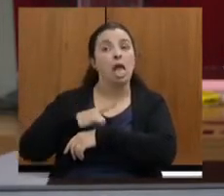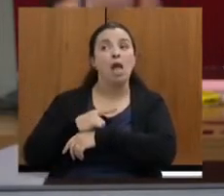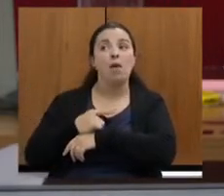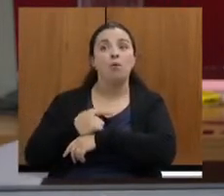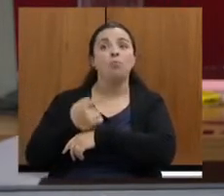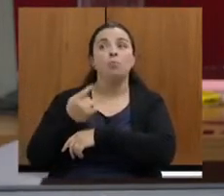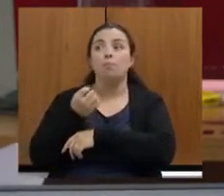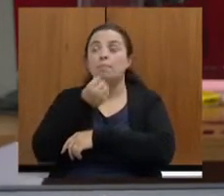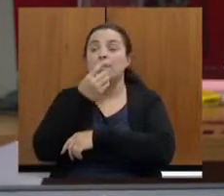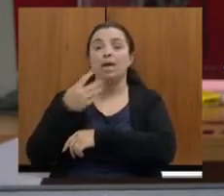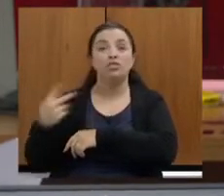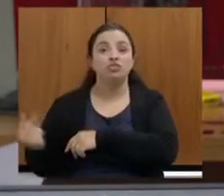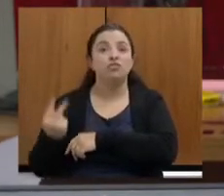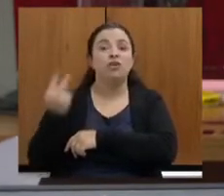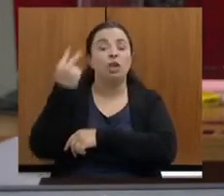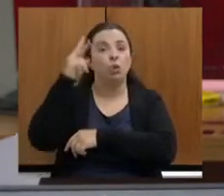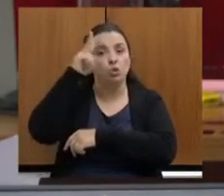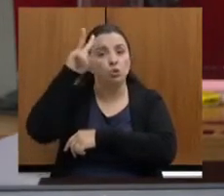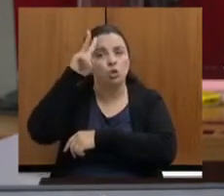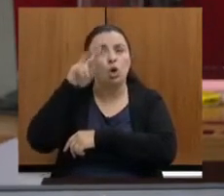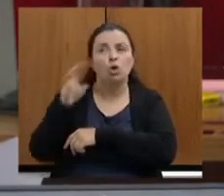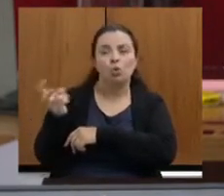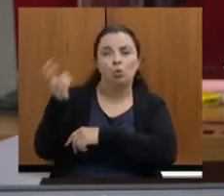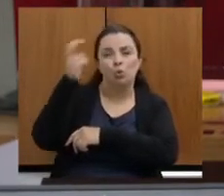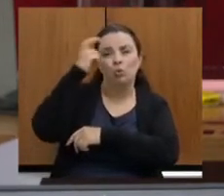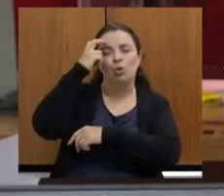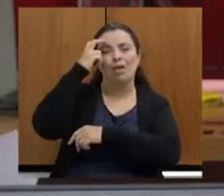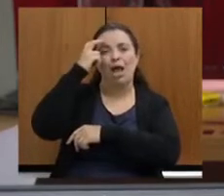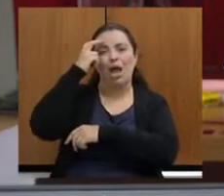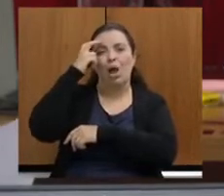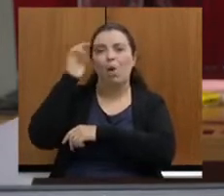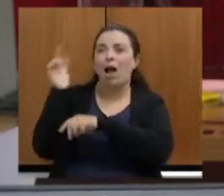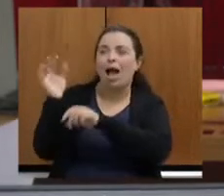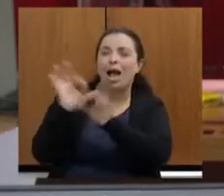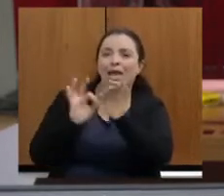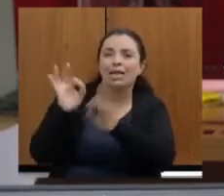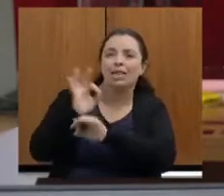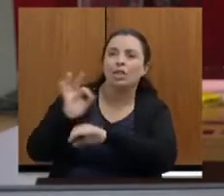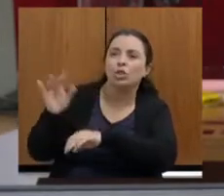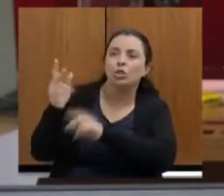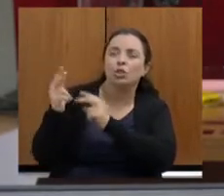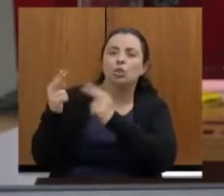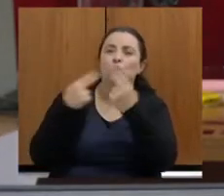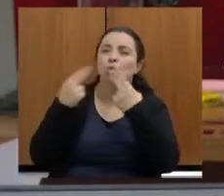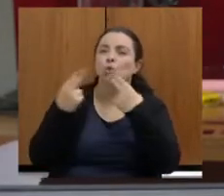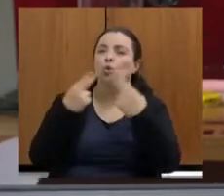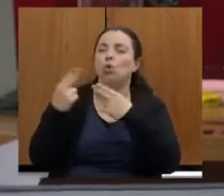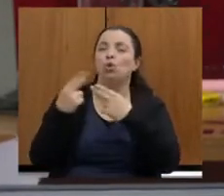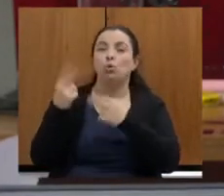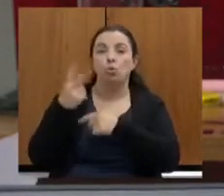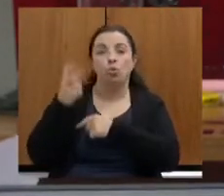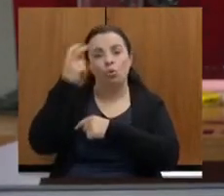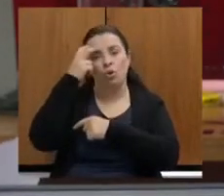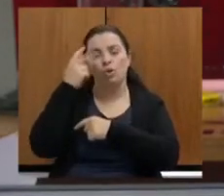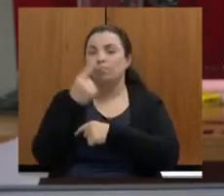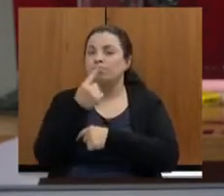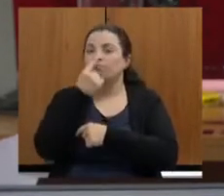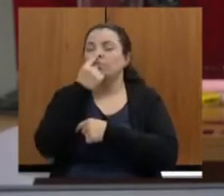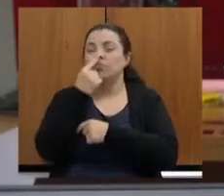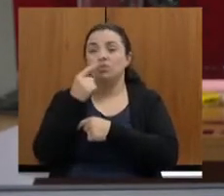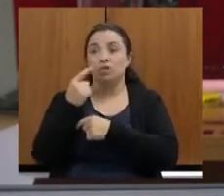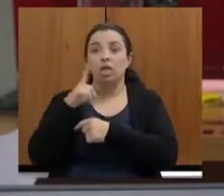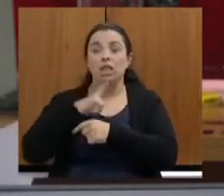é bem histórico cultural arquitetônico ambiental afetivo e simbólico a Serra do Curral